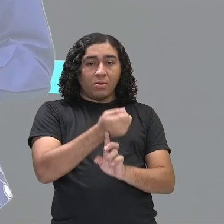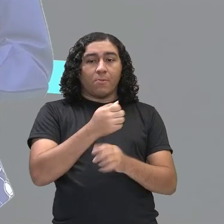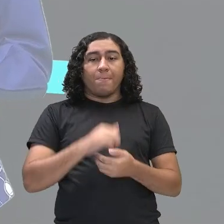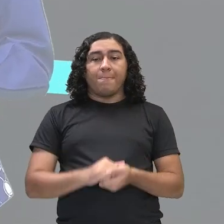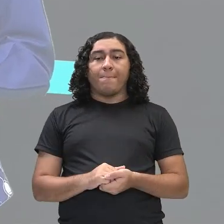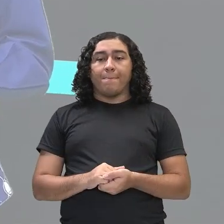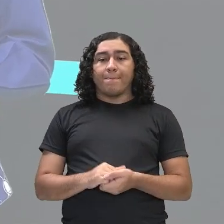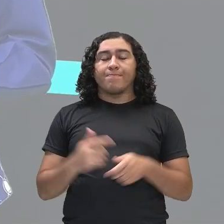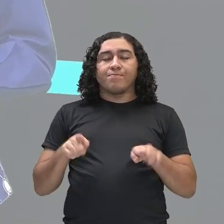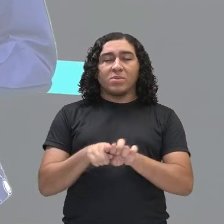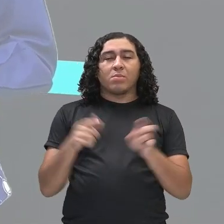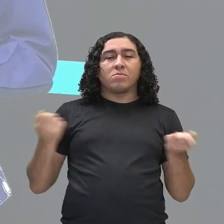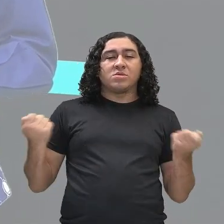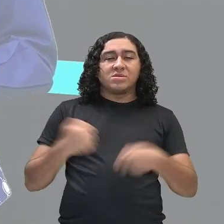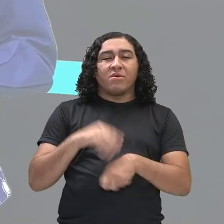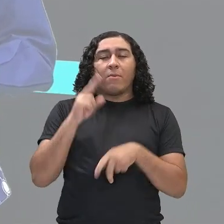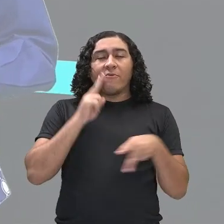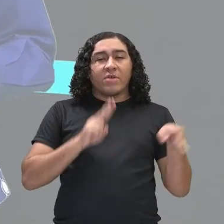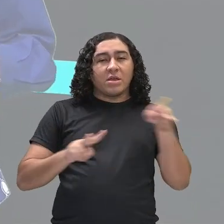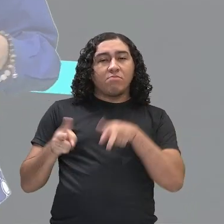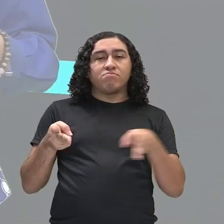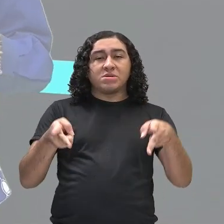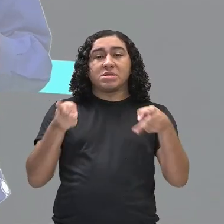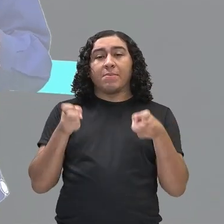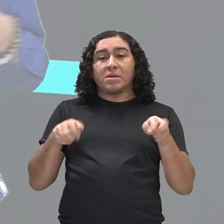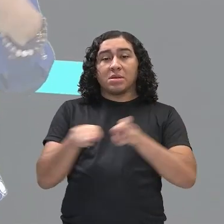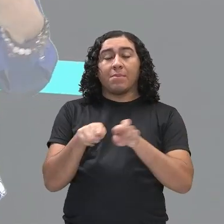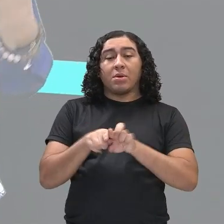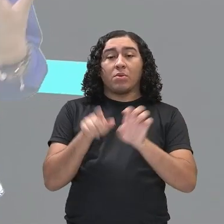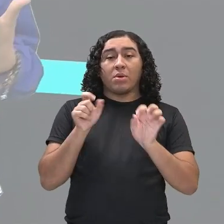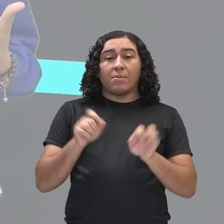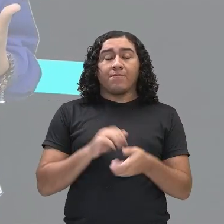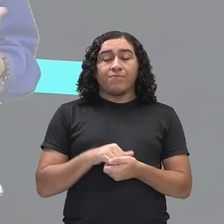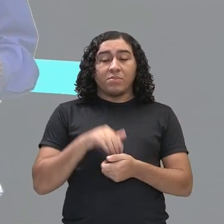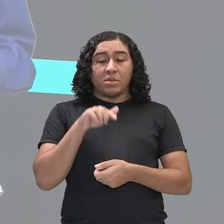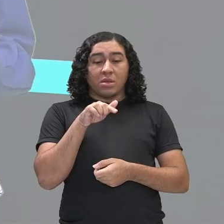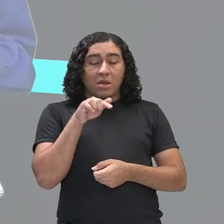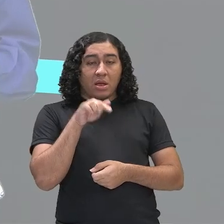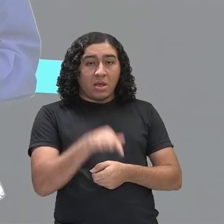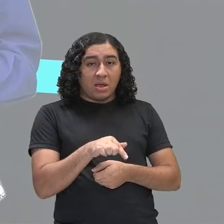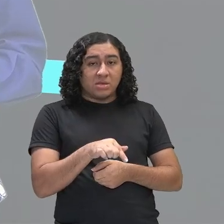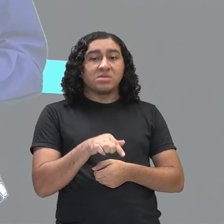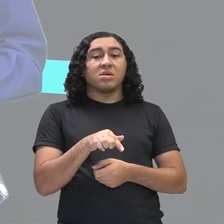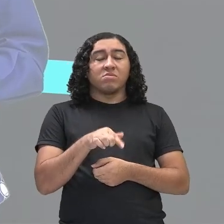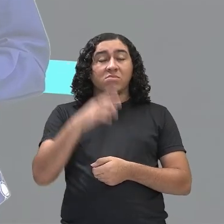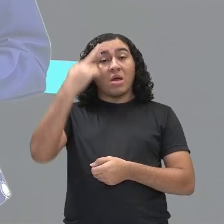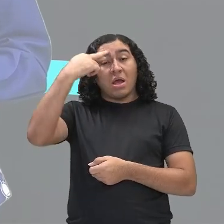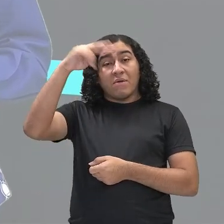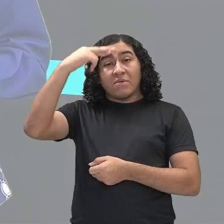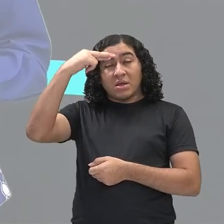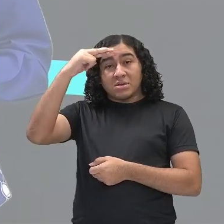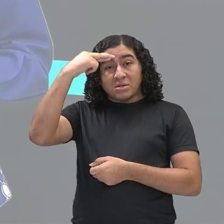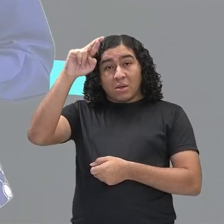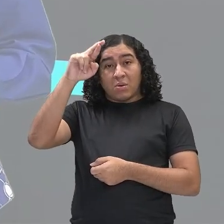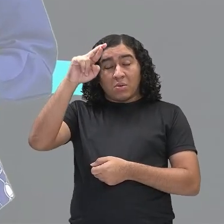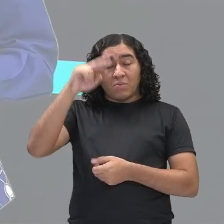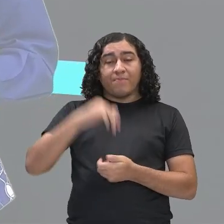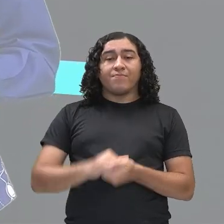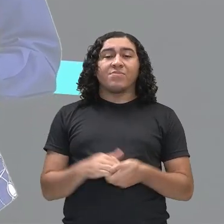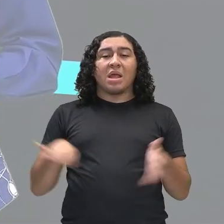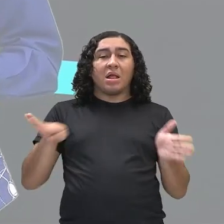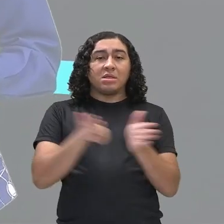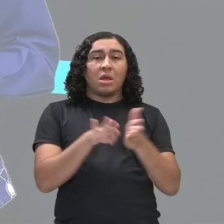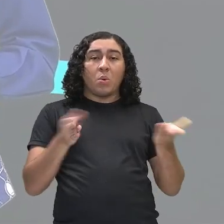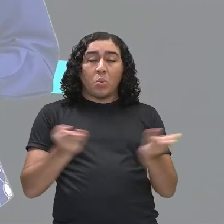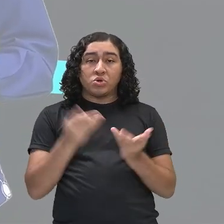é possível vermos que essa posição, esse refletir artístico, até hoje